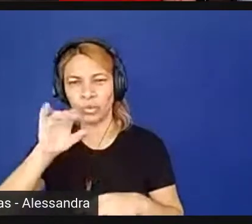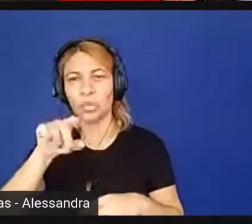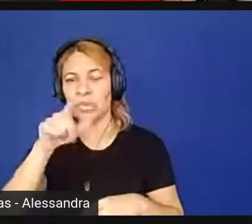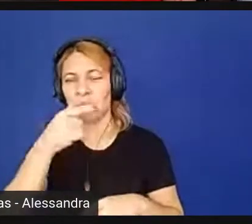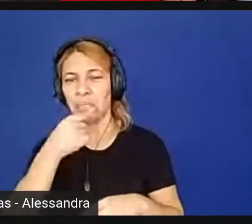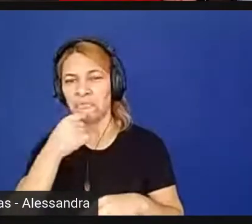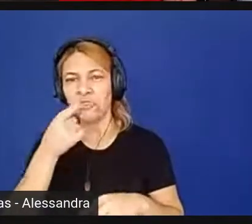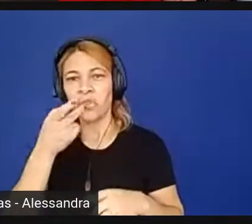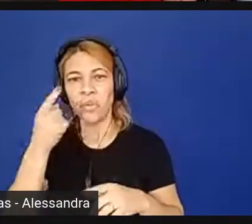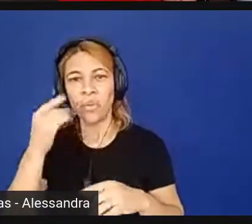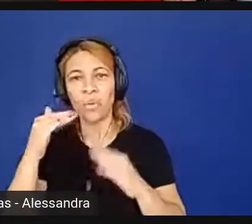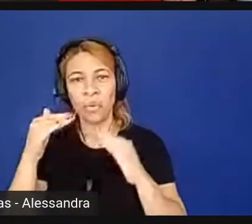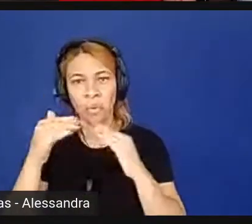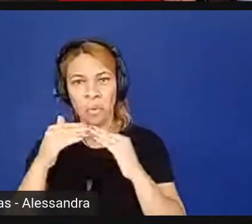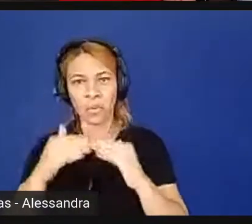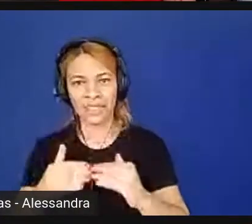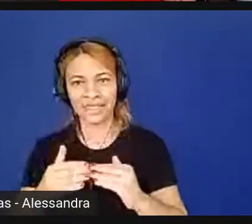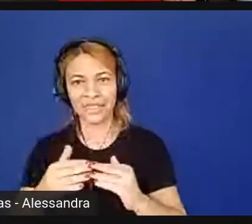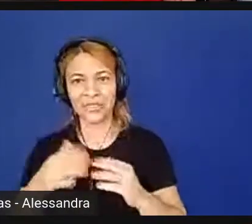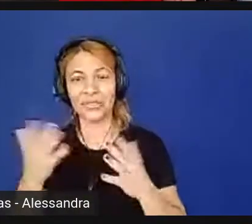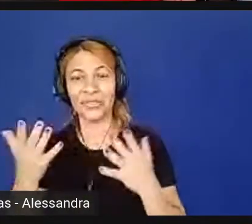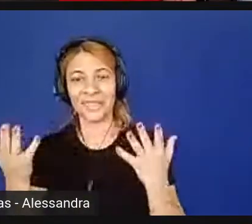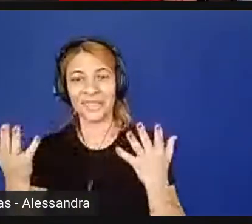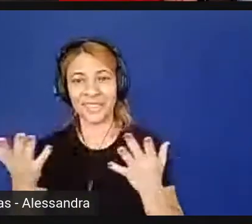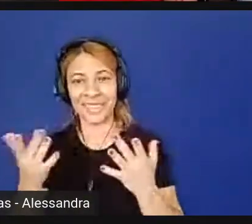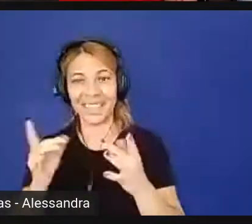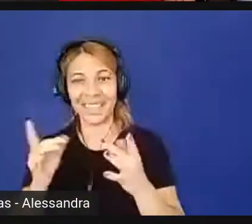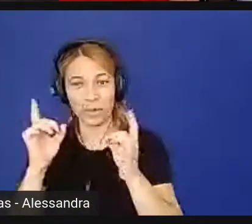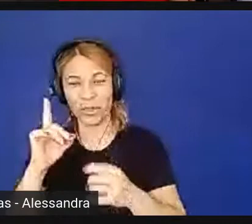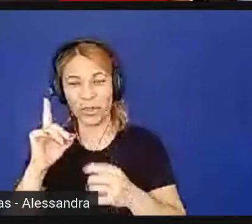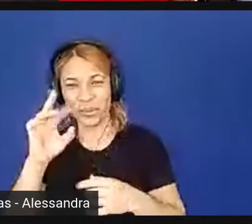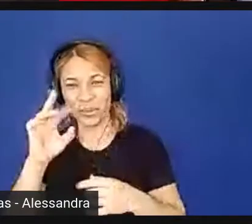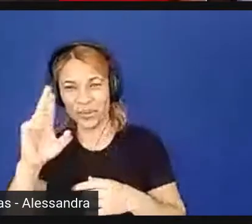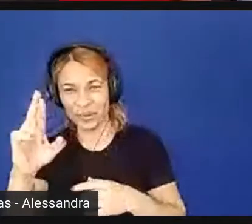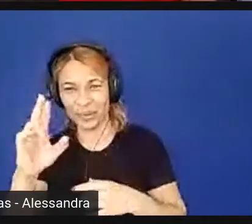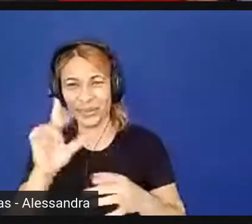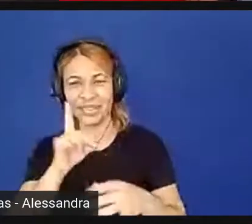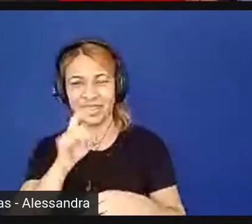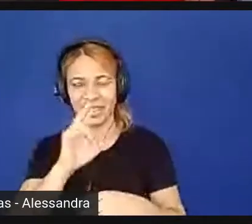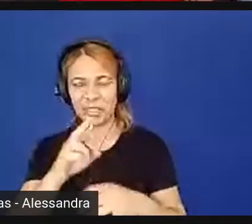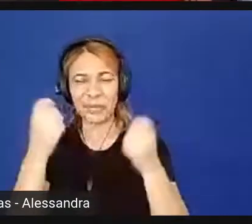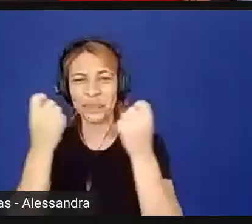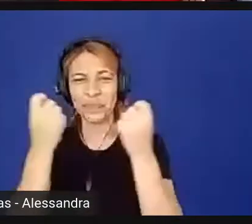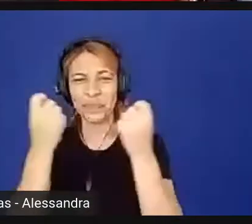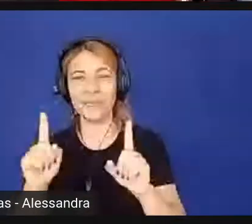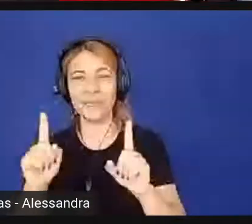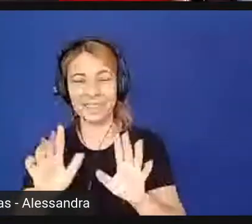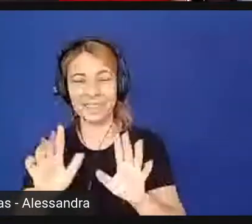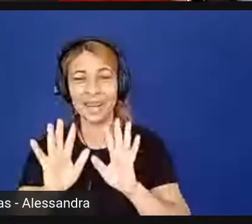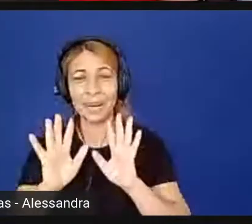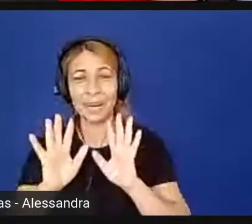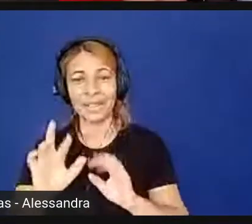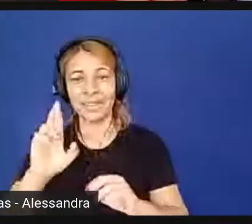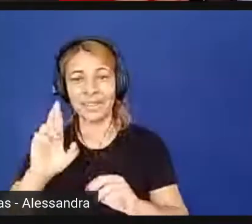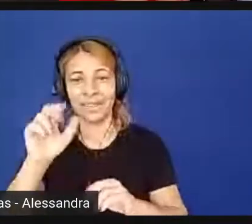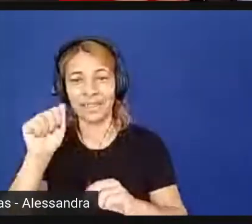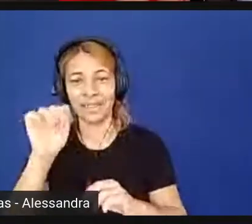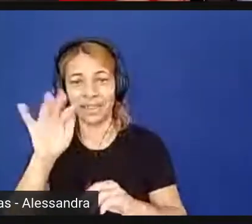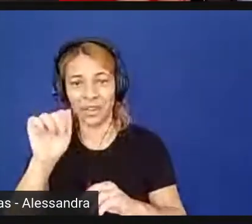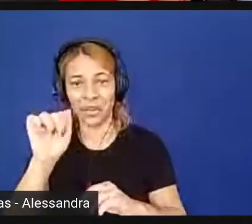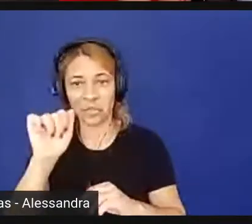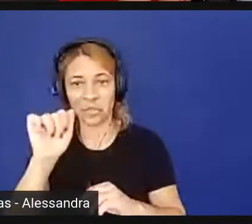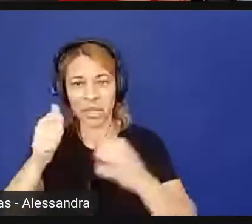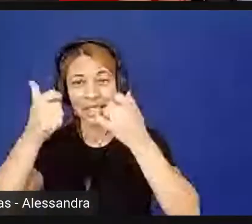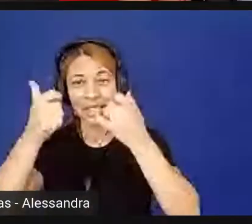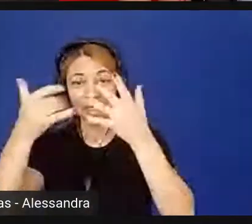vou até abandonando os doutores, já que a gente está no babado aqui. Mas, Rafael, quando você começou a falar de espaços